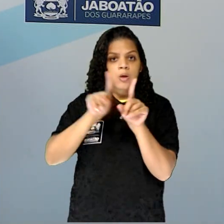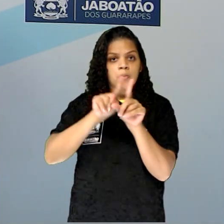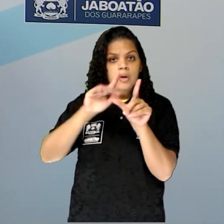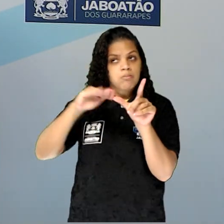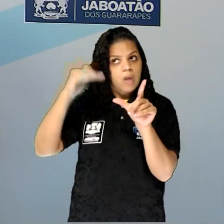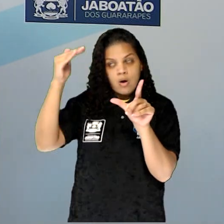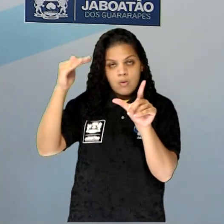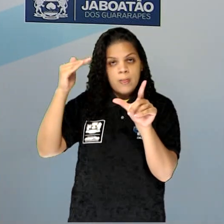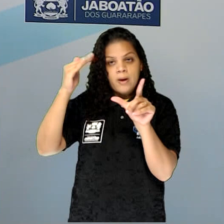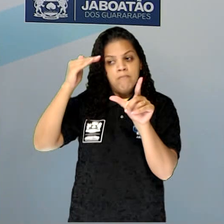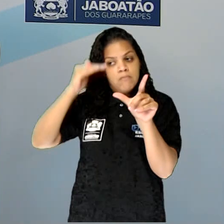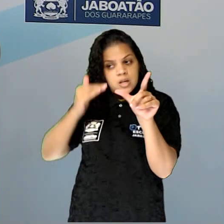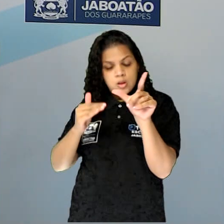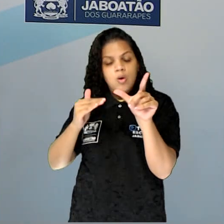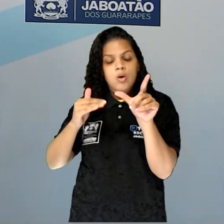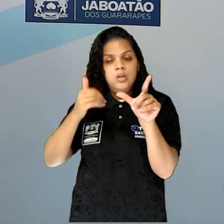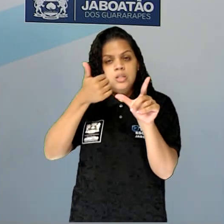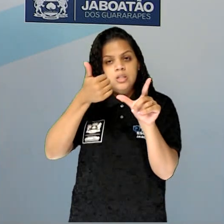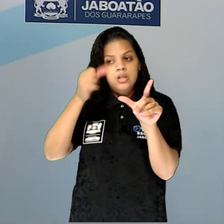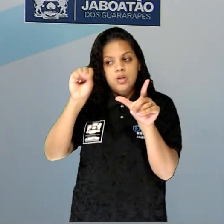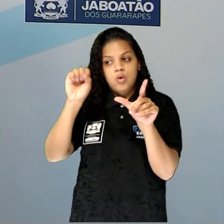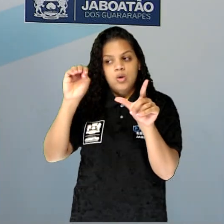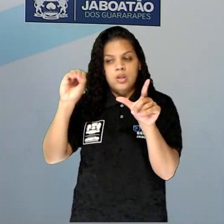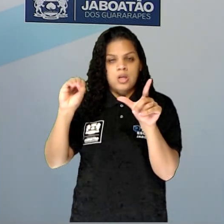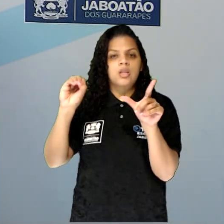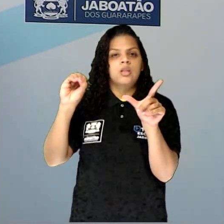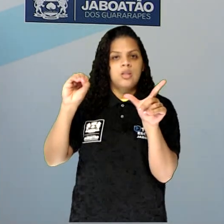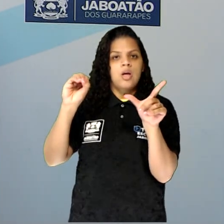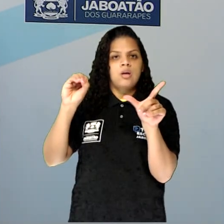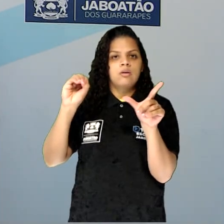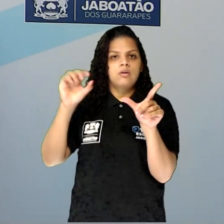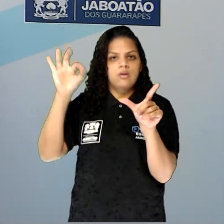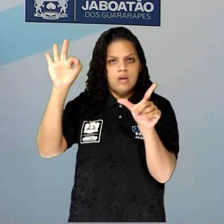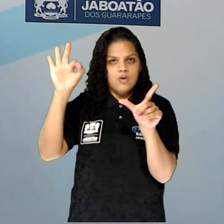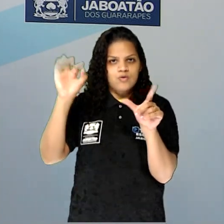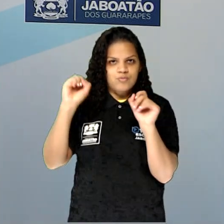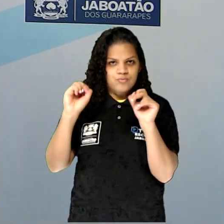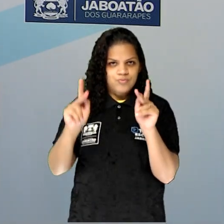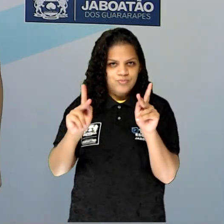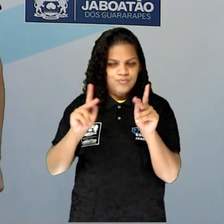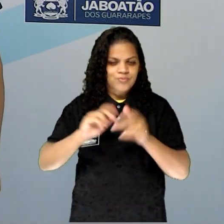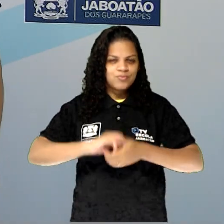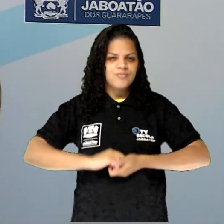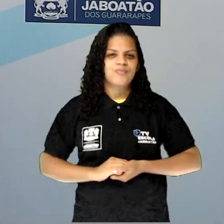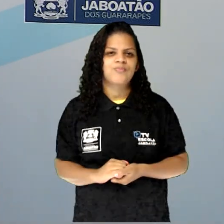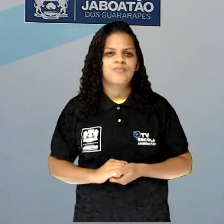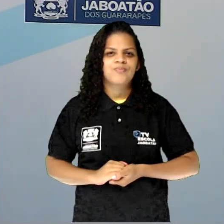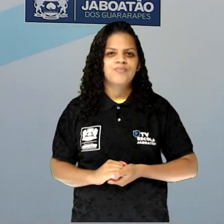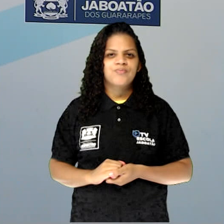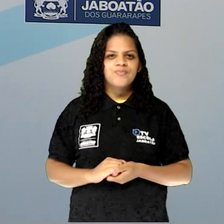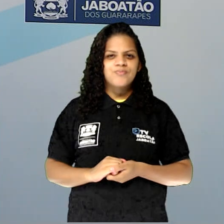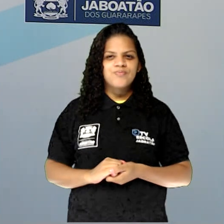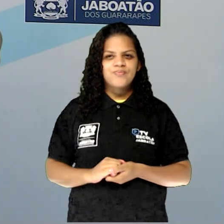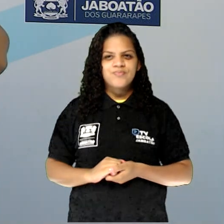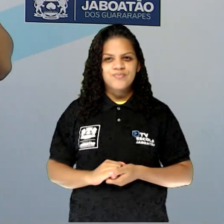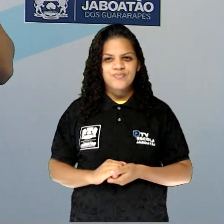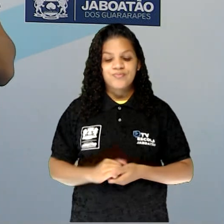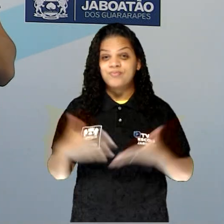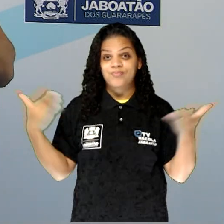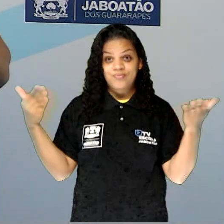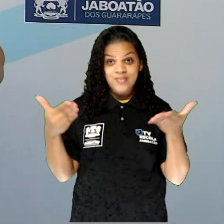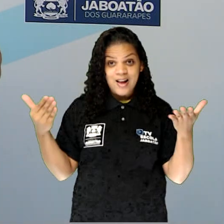em menor que 180 graus C tá bom e